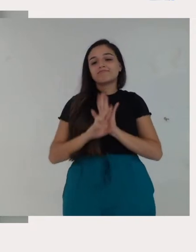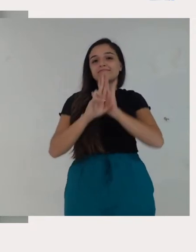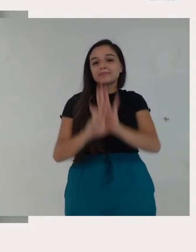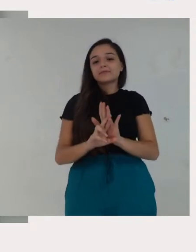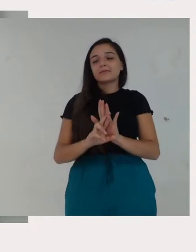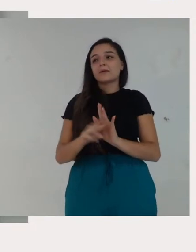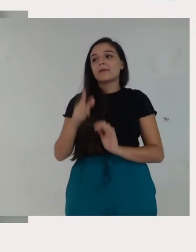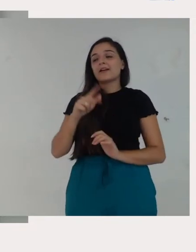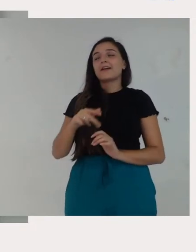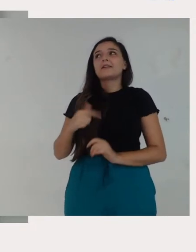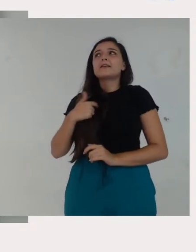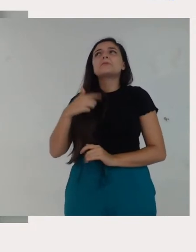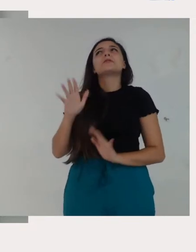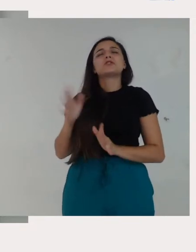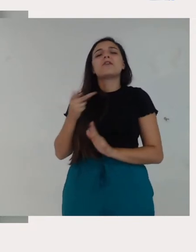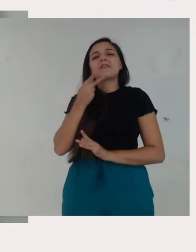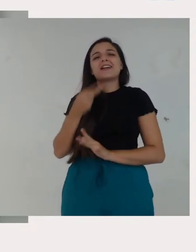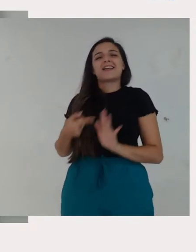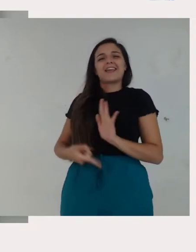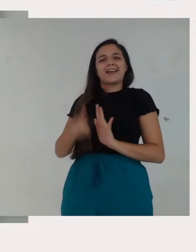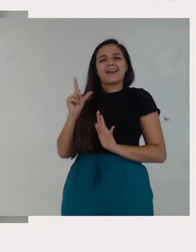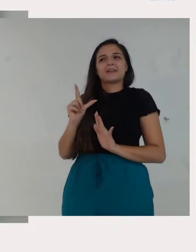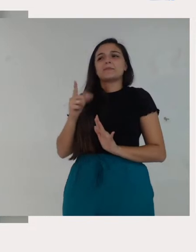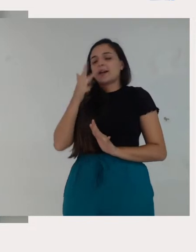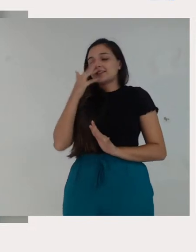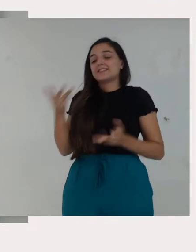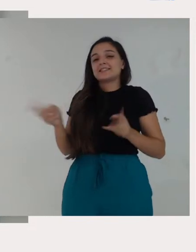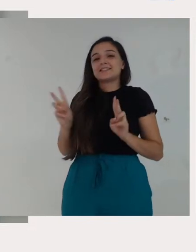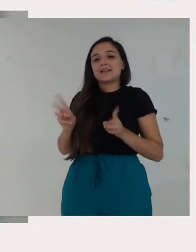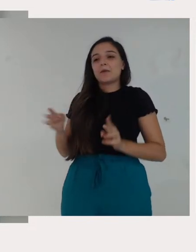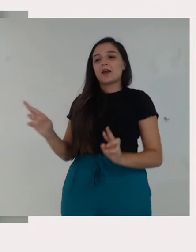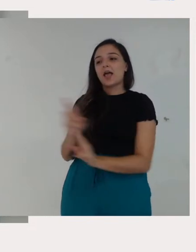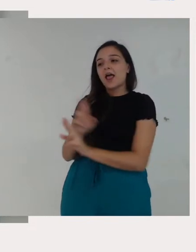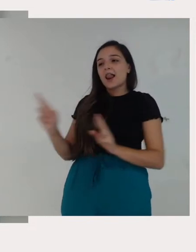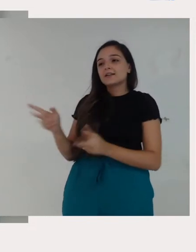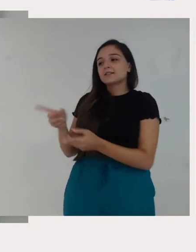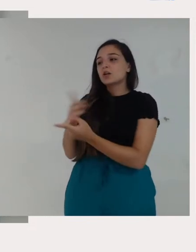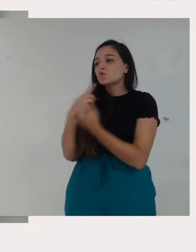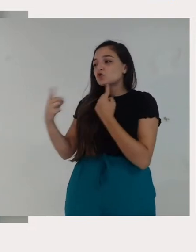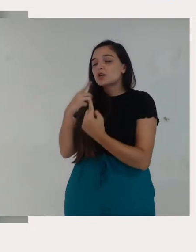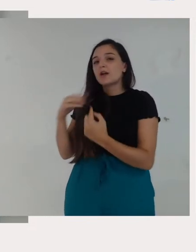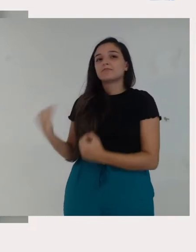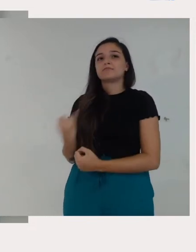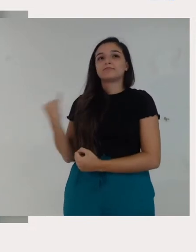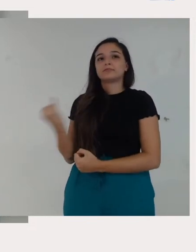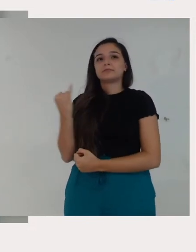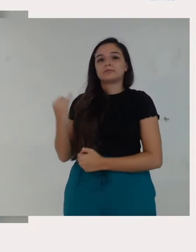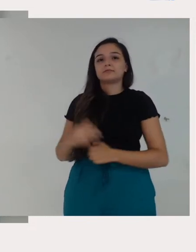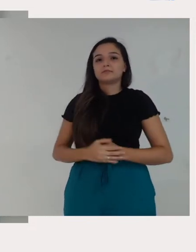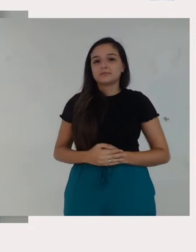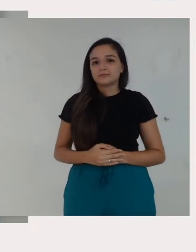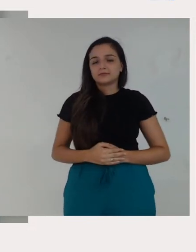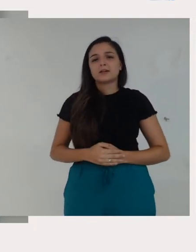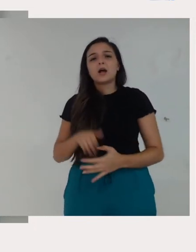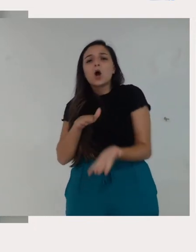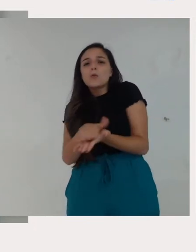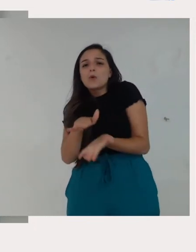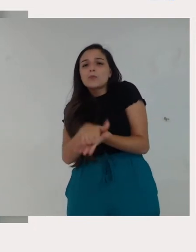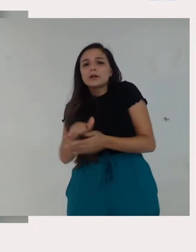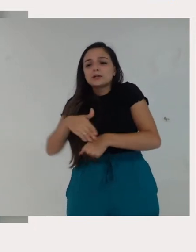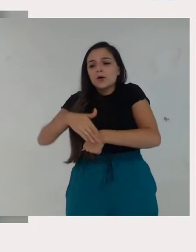outro, né? Vive nessa inter-relação. E publicar, fazer